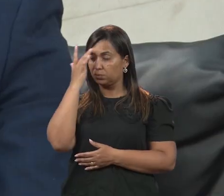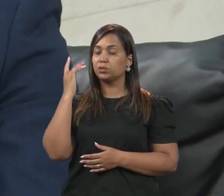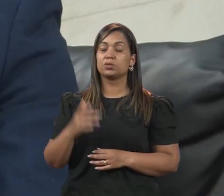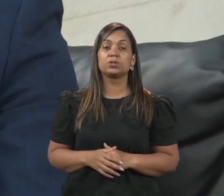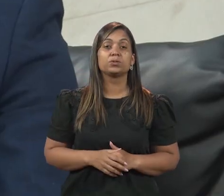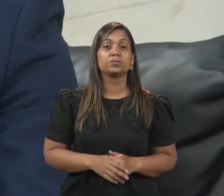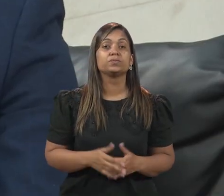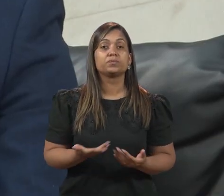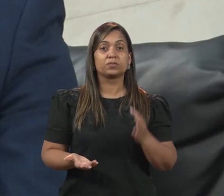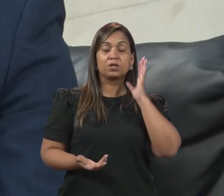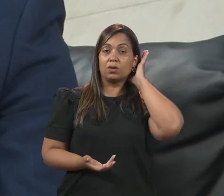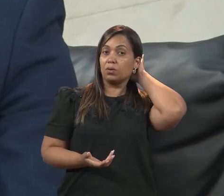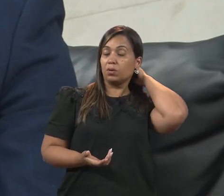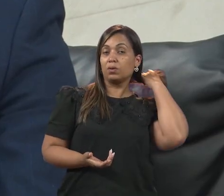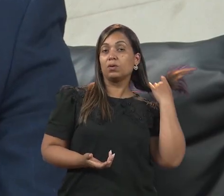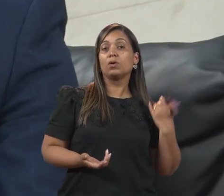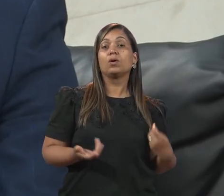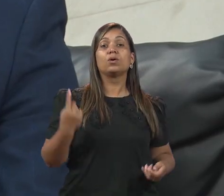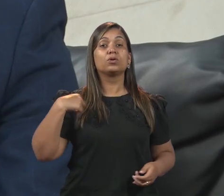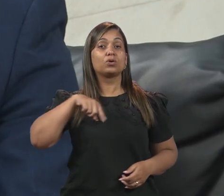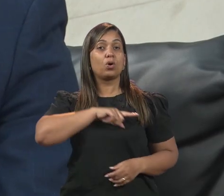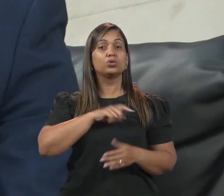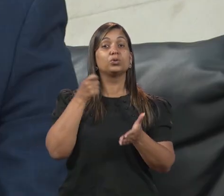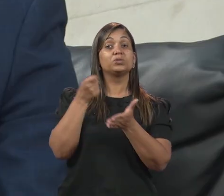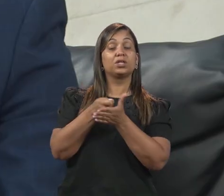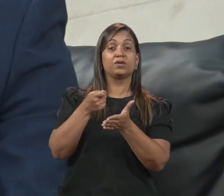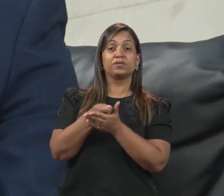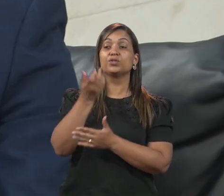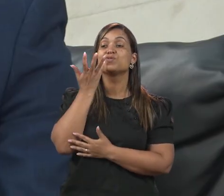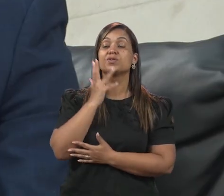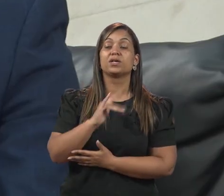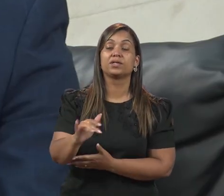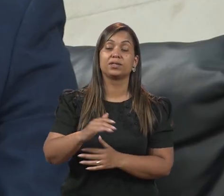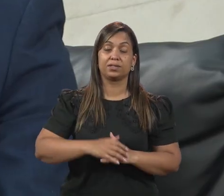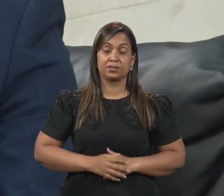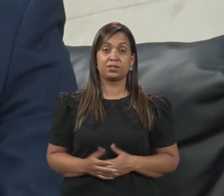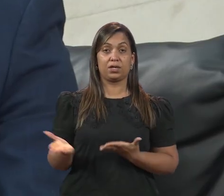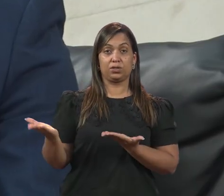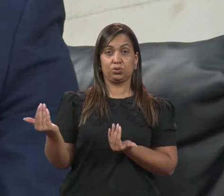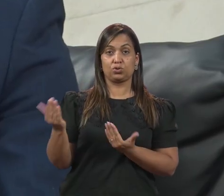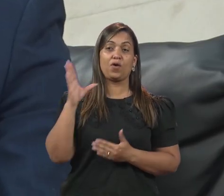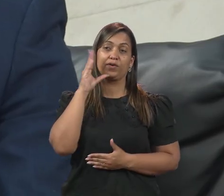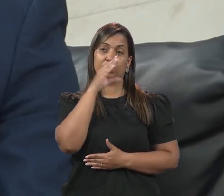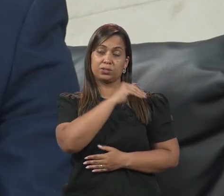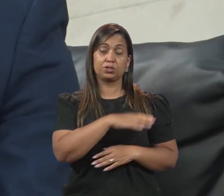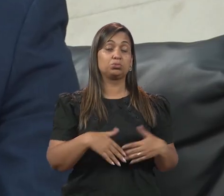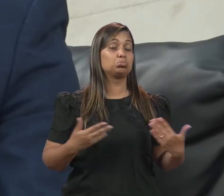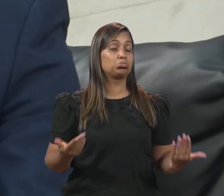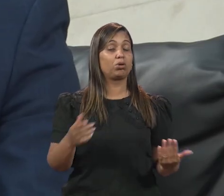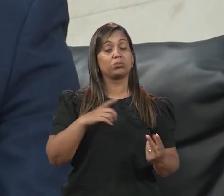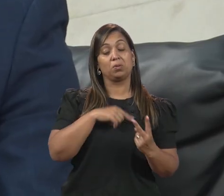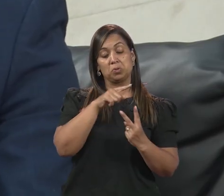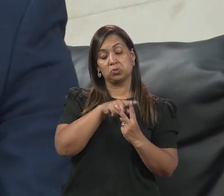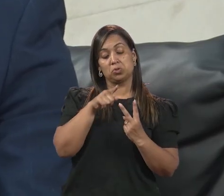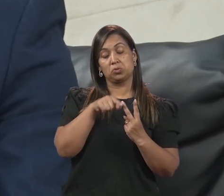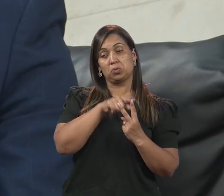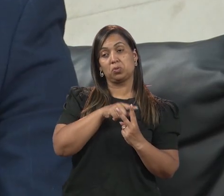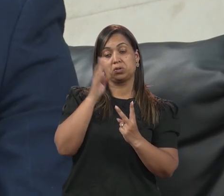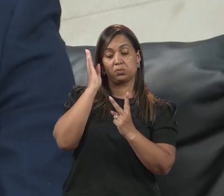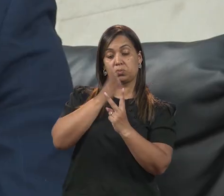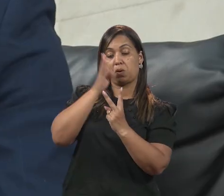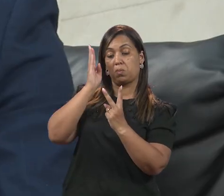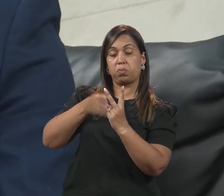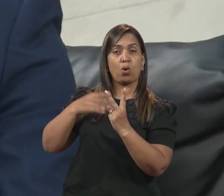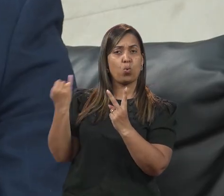autoridades? Nós somos um defensor da criança e do adolescente. E lógico que nós temos duas referências